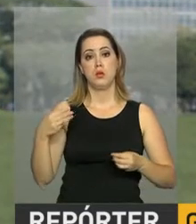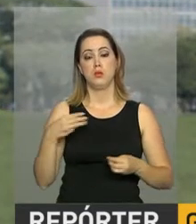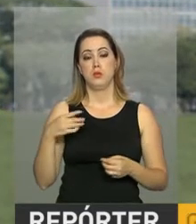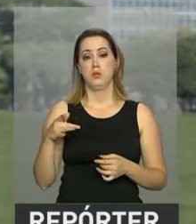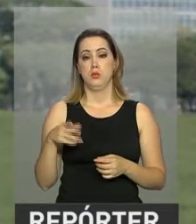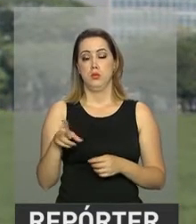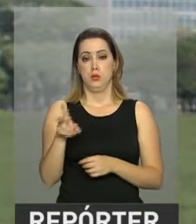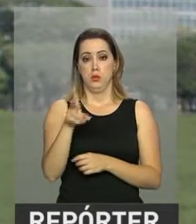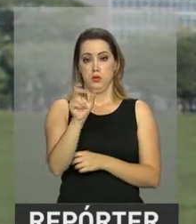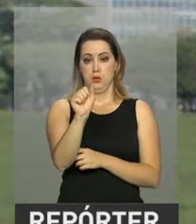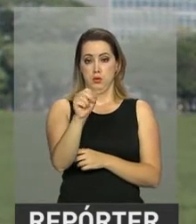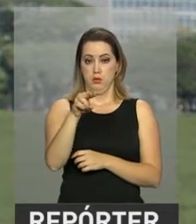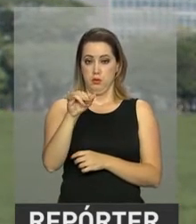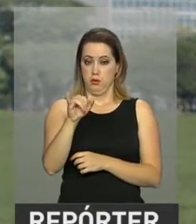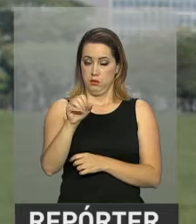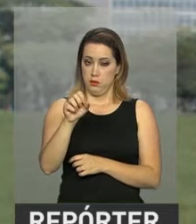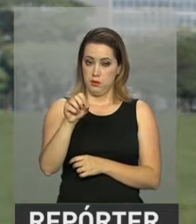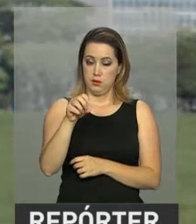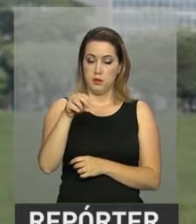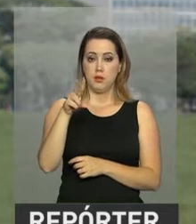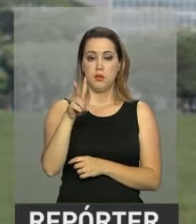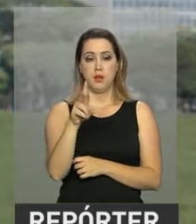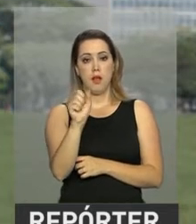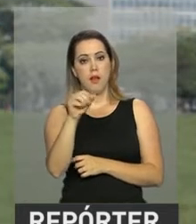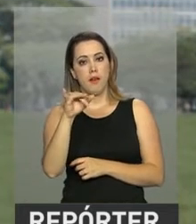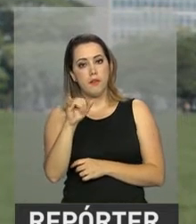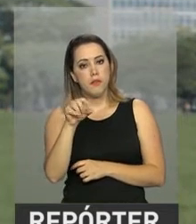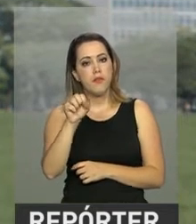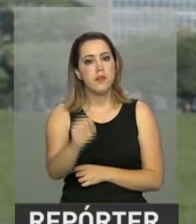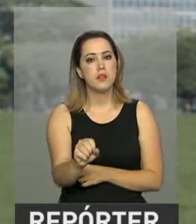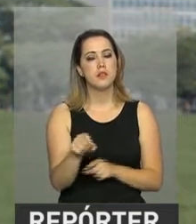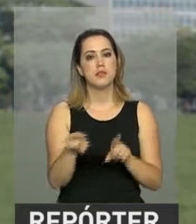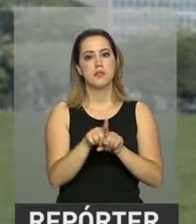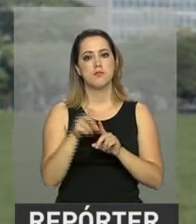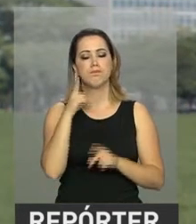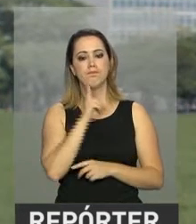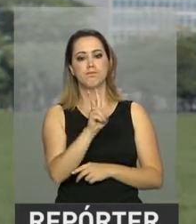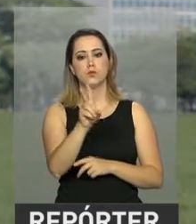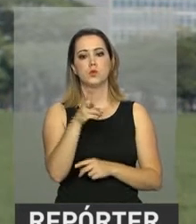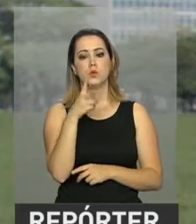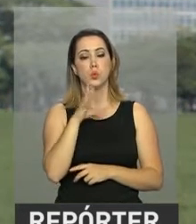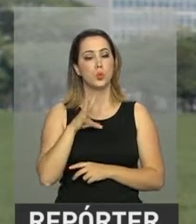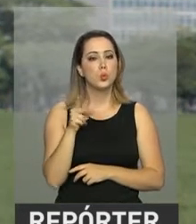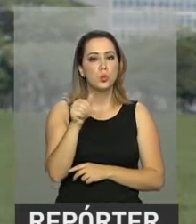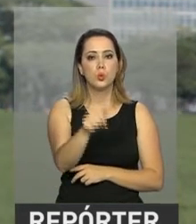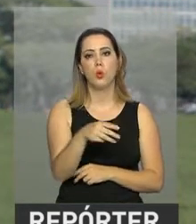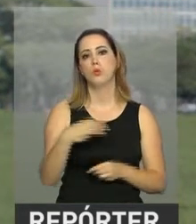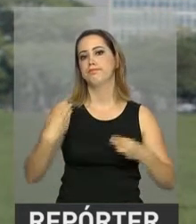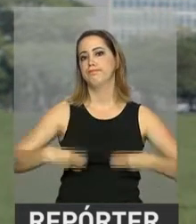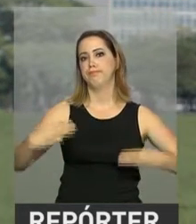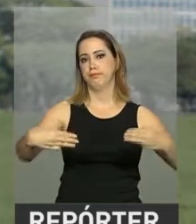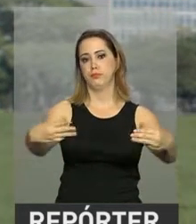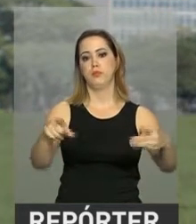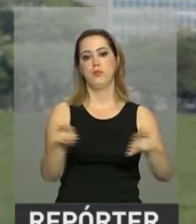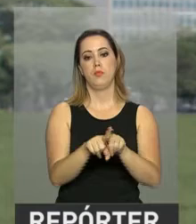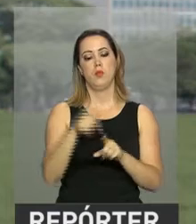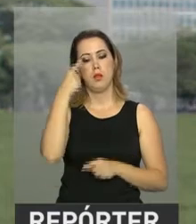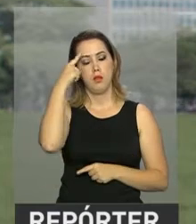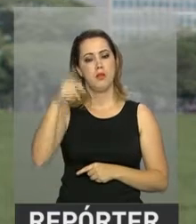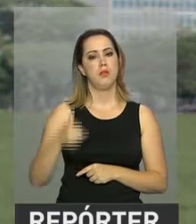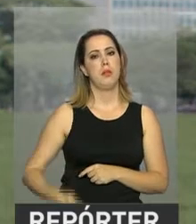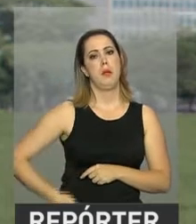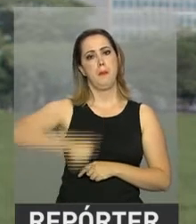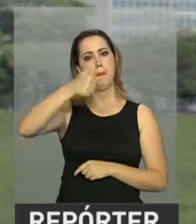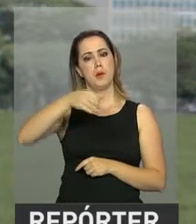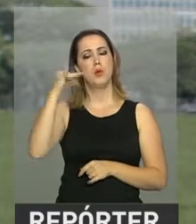DF, fizeram uma vistoria interna e externa nos prédios da Esplanada dos Ministérios. A ideia é